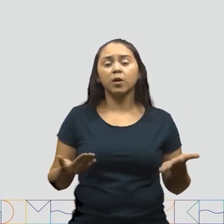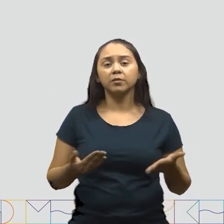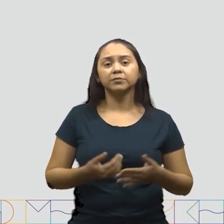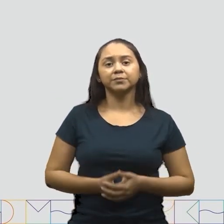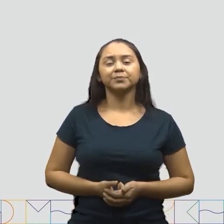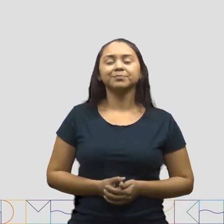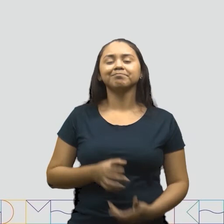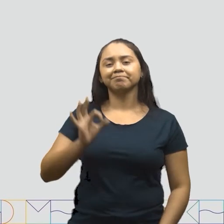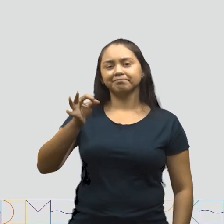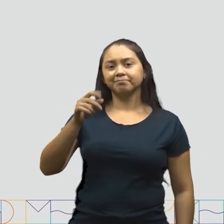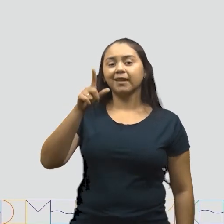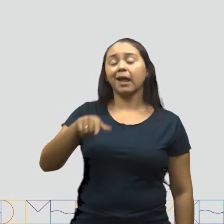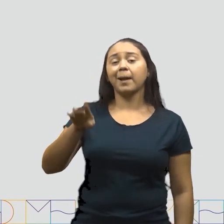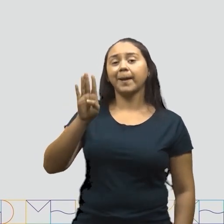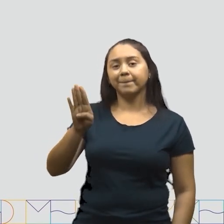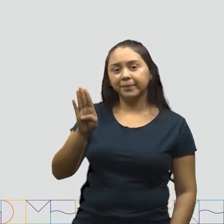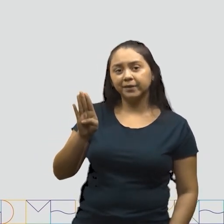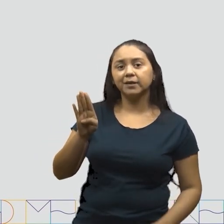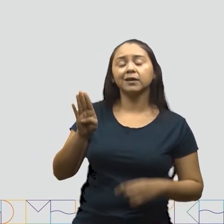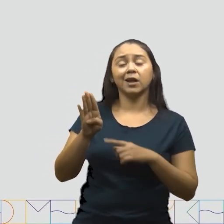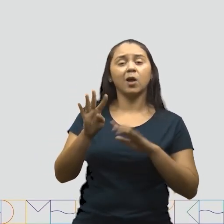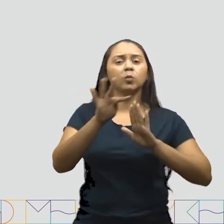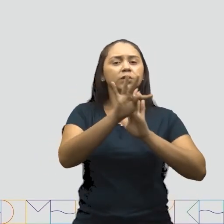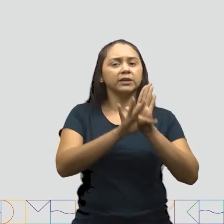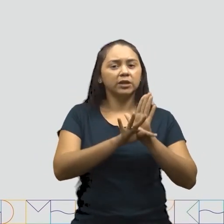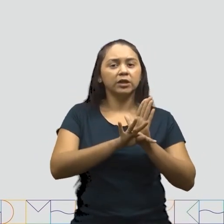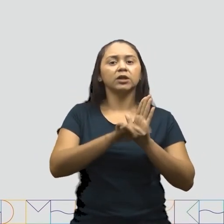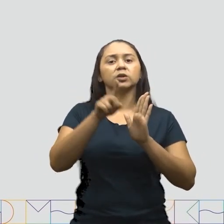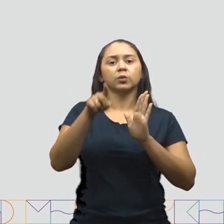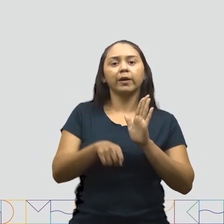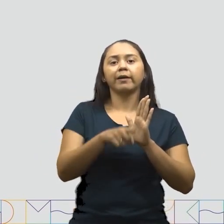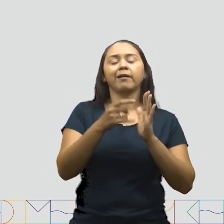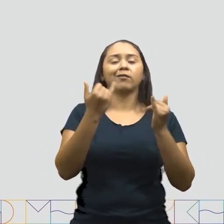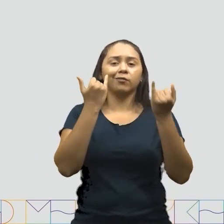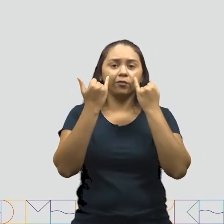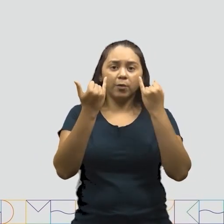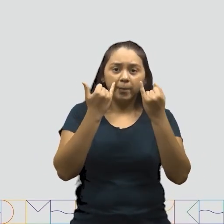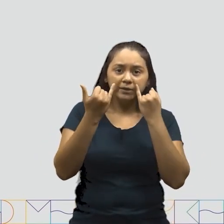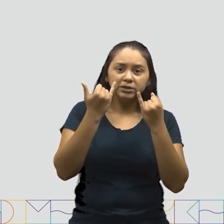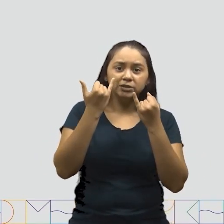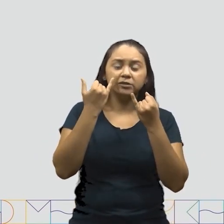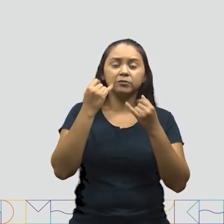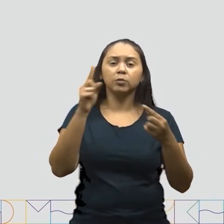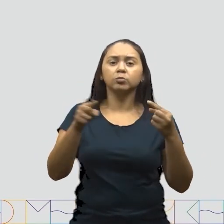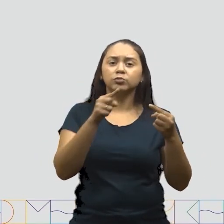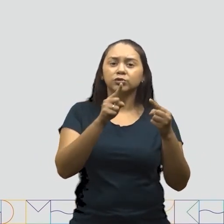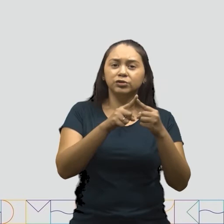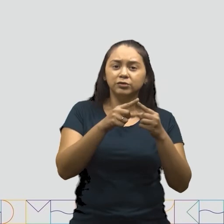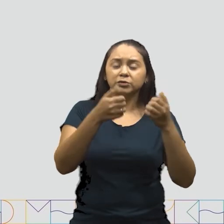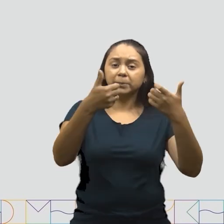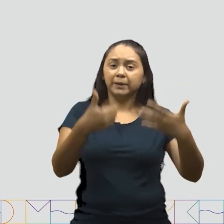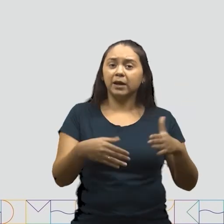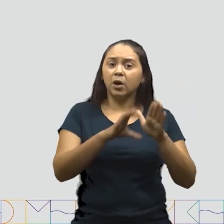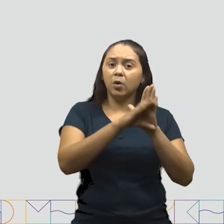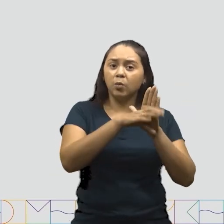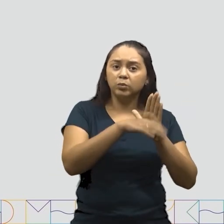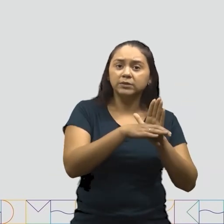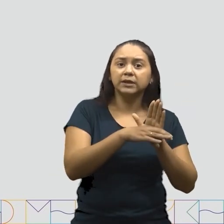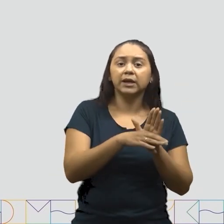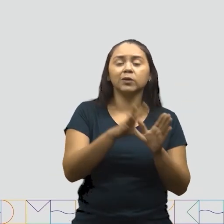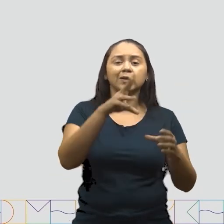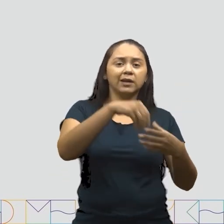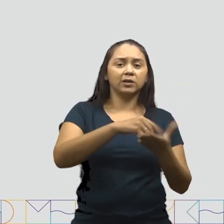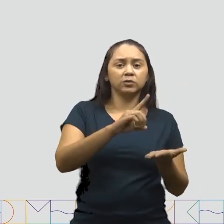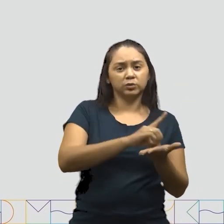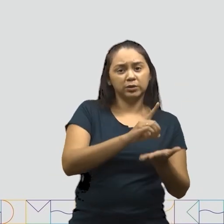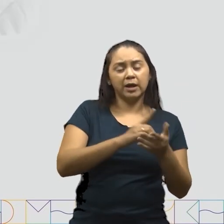a alternativa B. É um texto de caráter informativo destinado a explicar um conceito comumente encontrado em